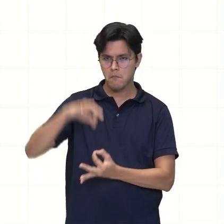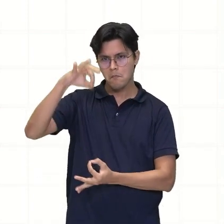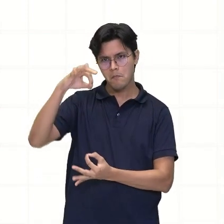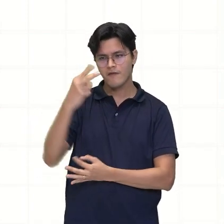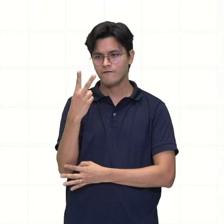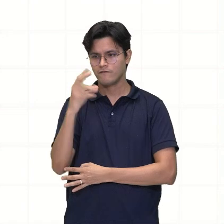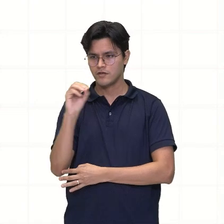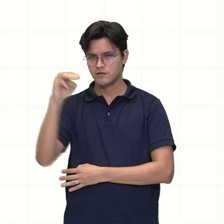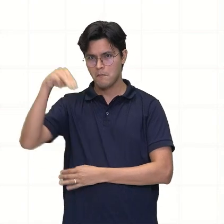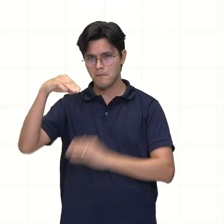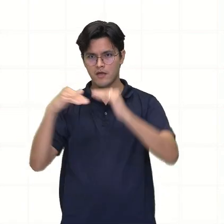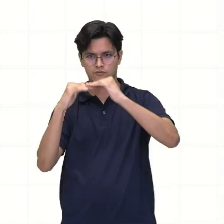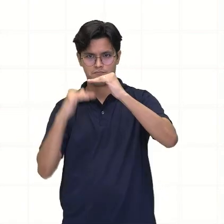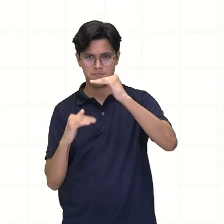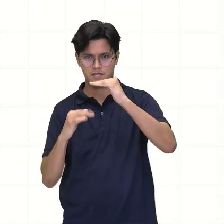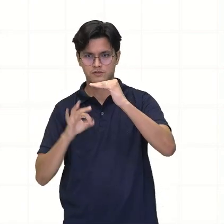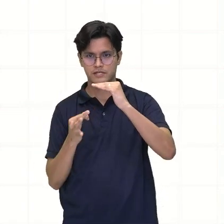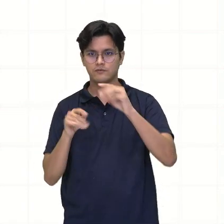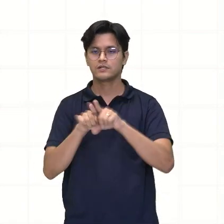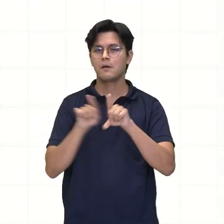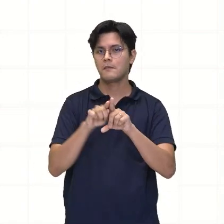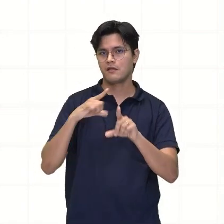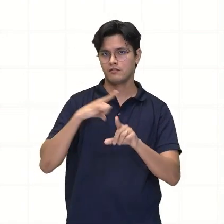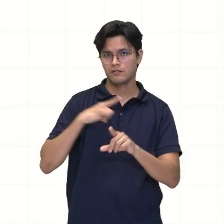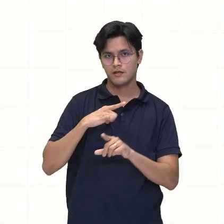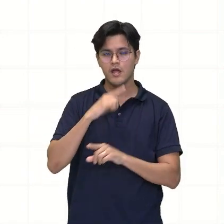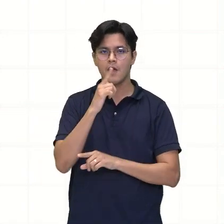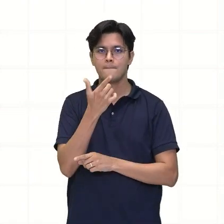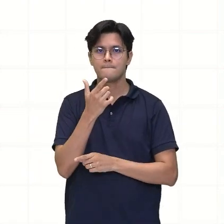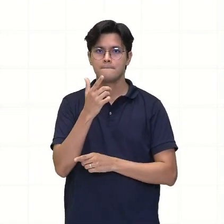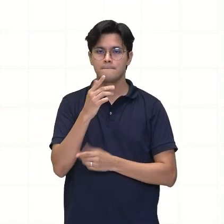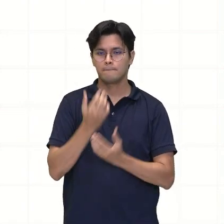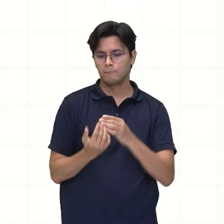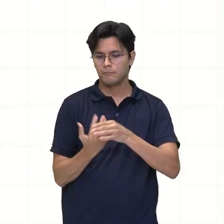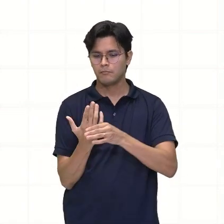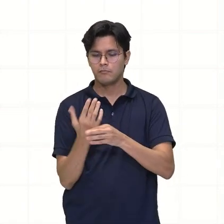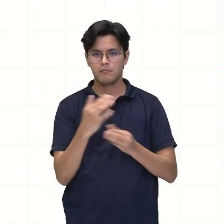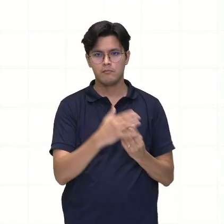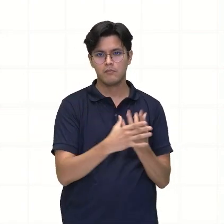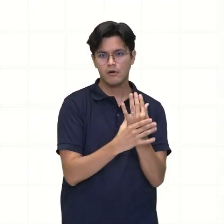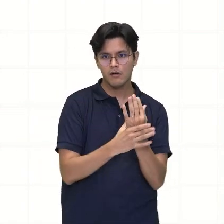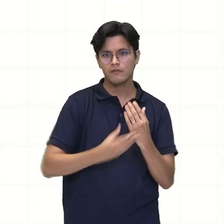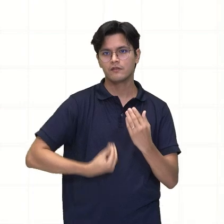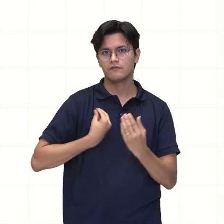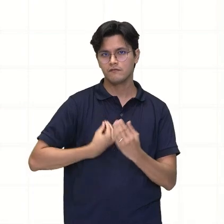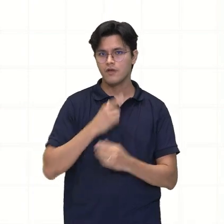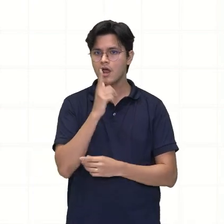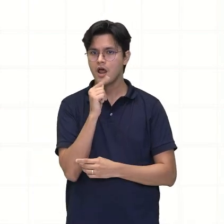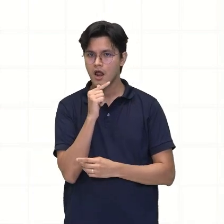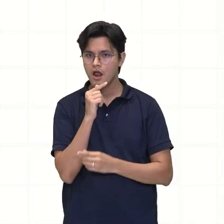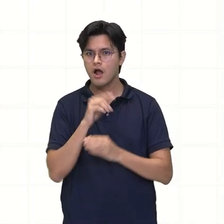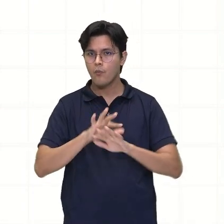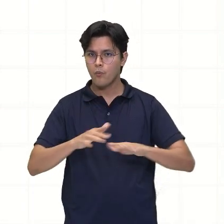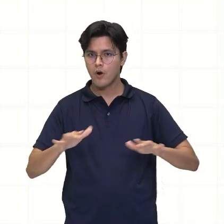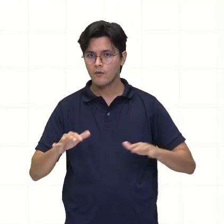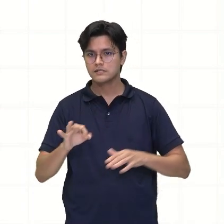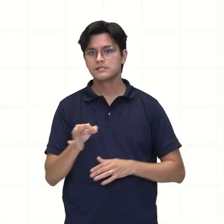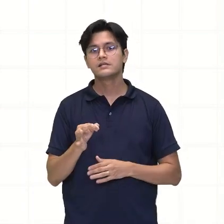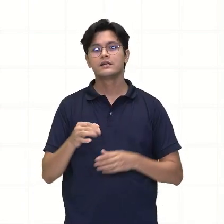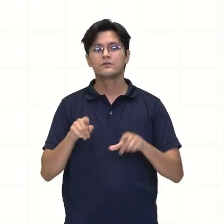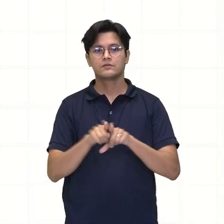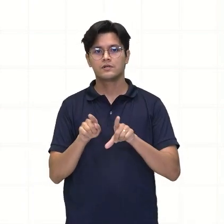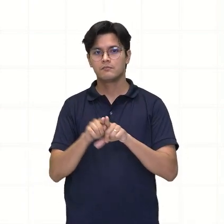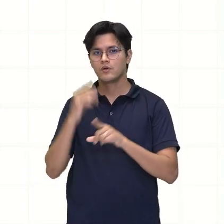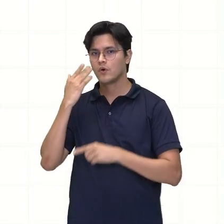plantas aquáticas, gente. Então, nós denominamos esse nível, né, ou esse extrato também, como é colocado, mata de